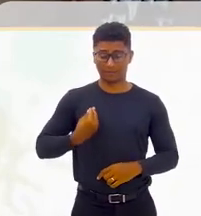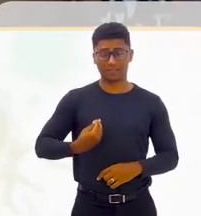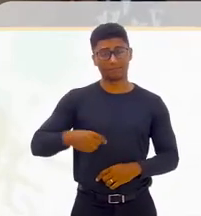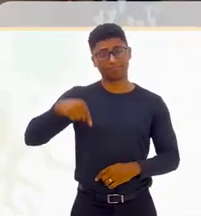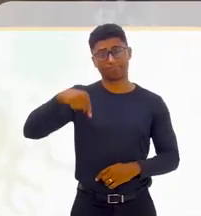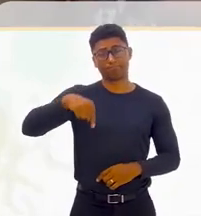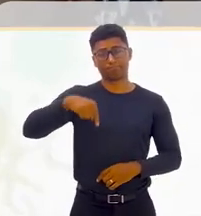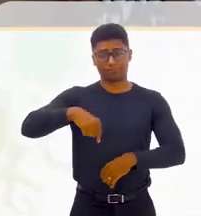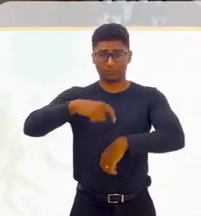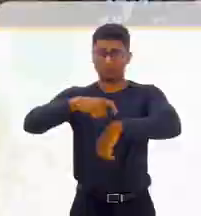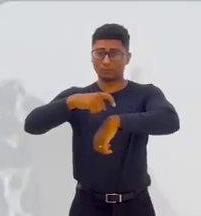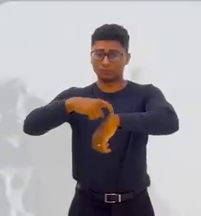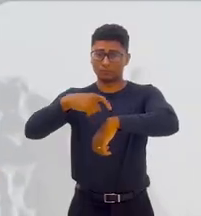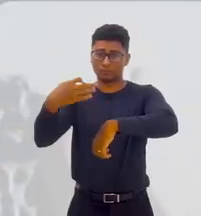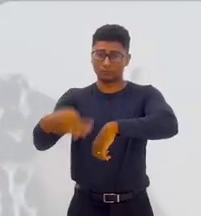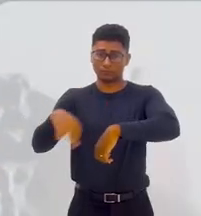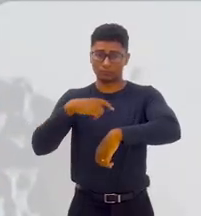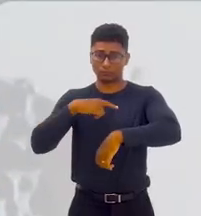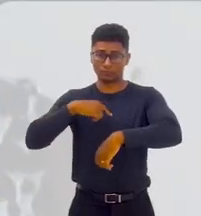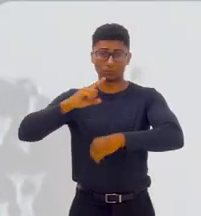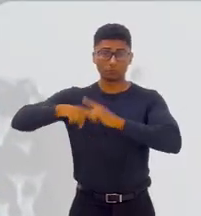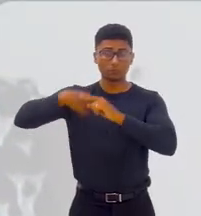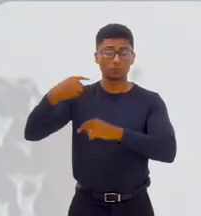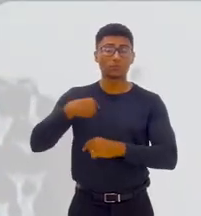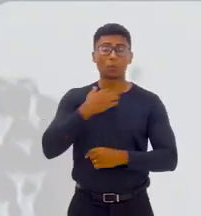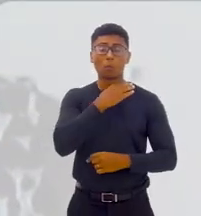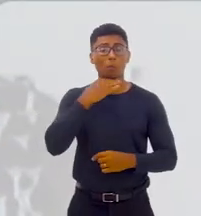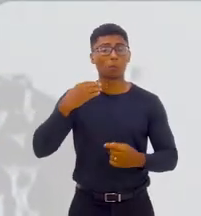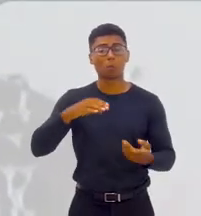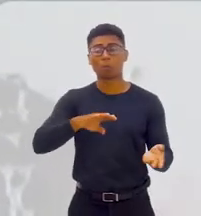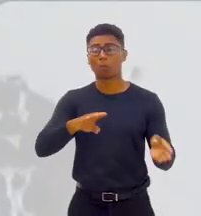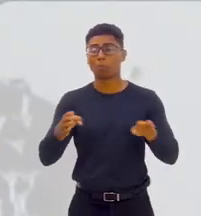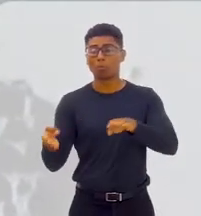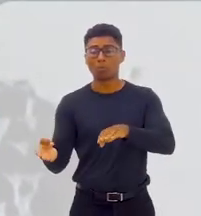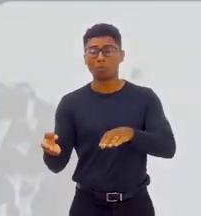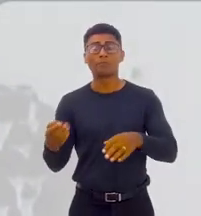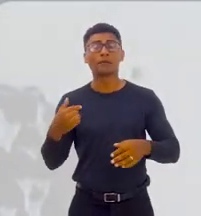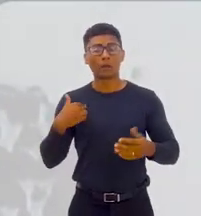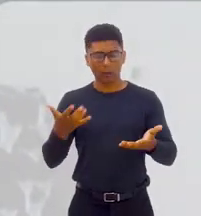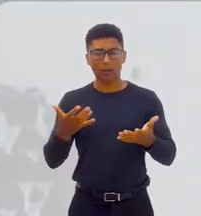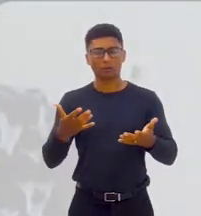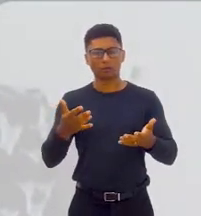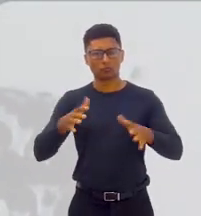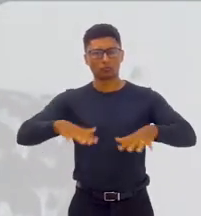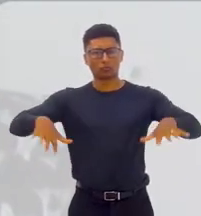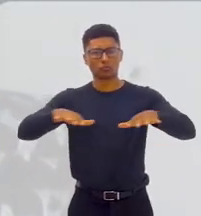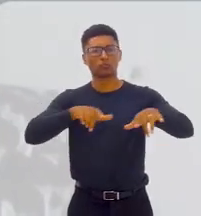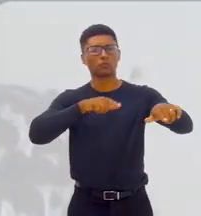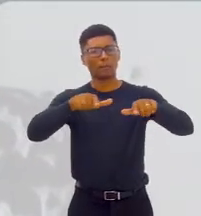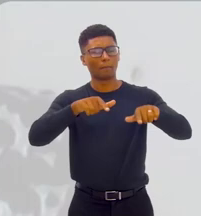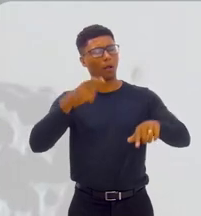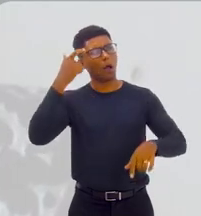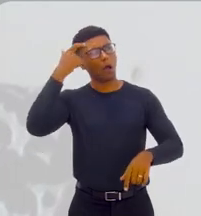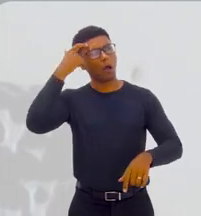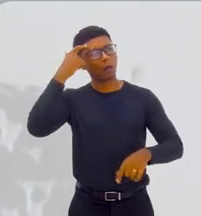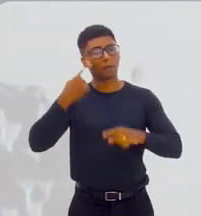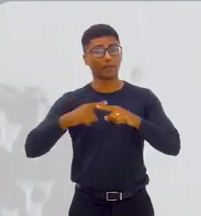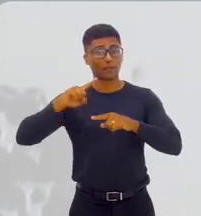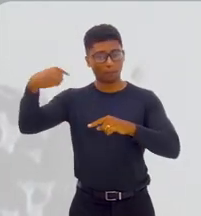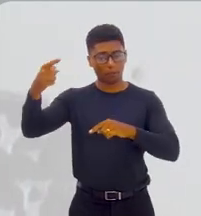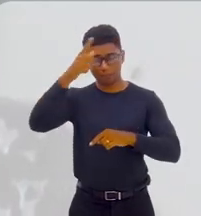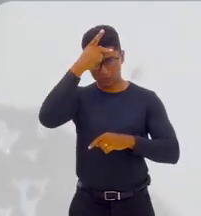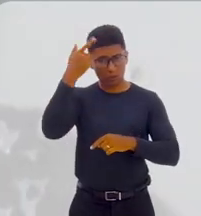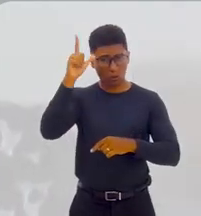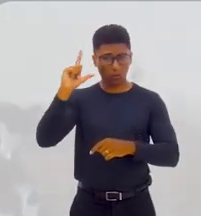vida nesse universo todo. Depois que eu não estiver mais aqui, eu quero deixar feito, bem feito o meu trabalho. Porque depois de mim vai ter alguém continuando